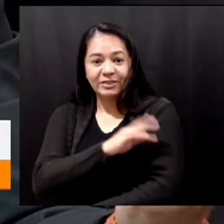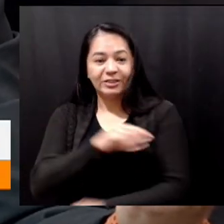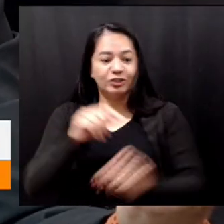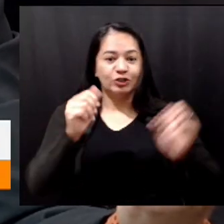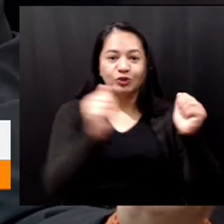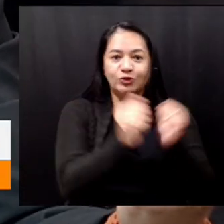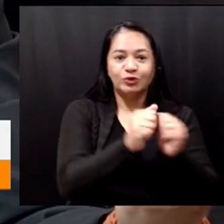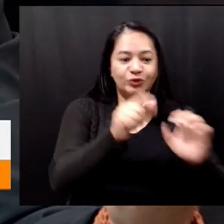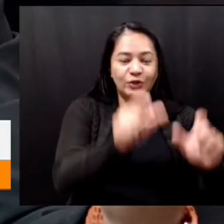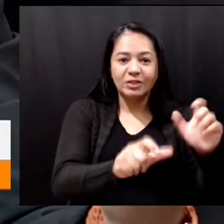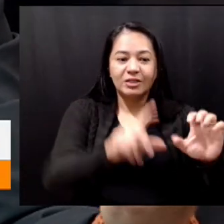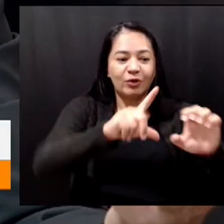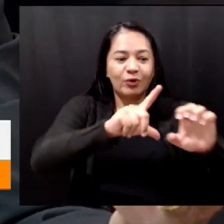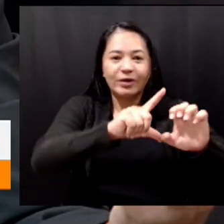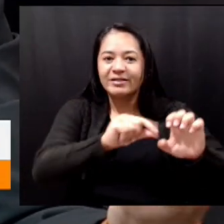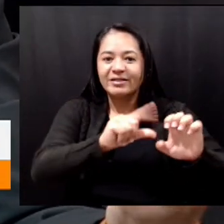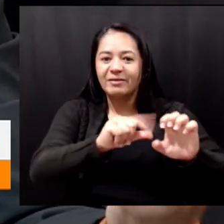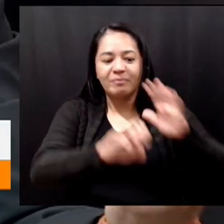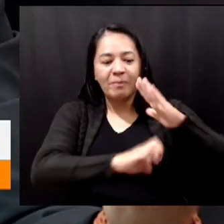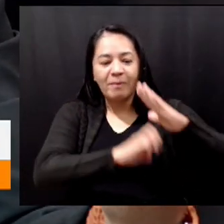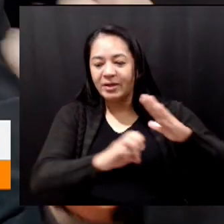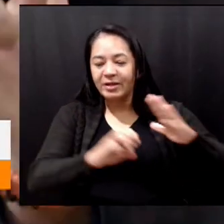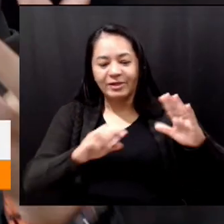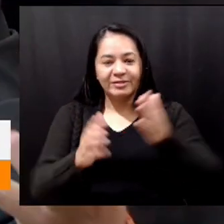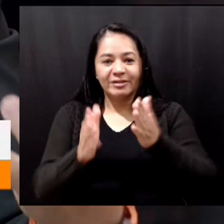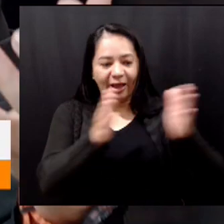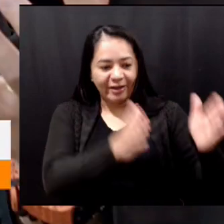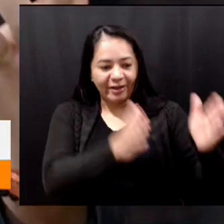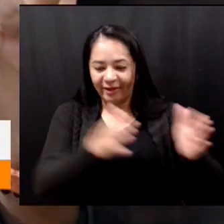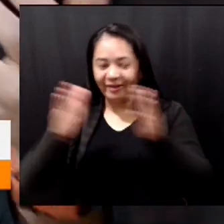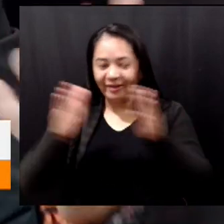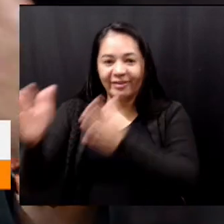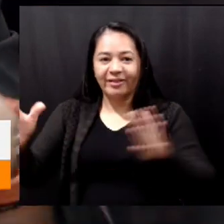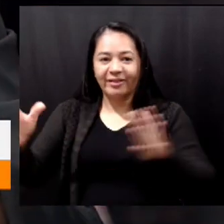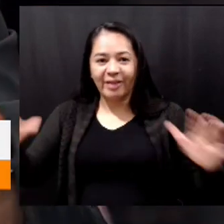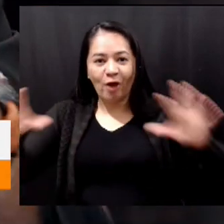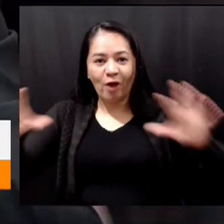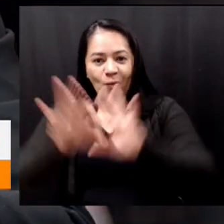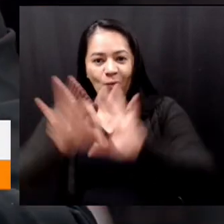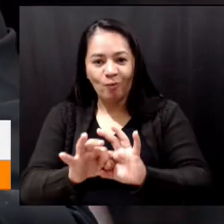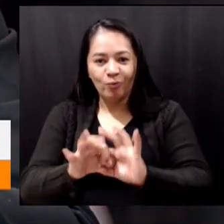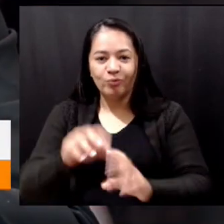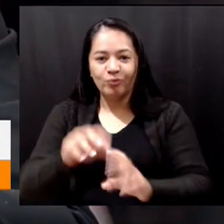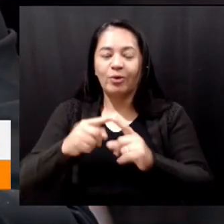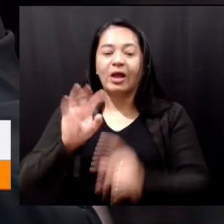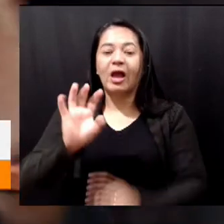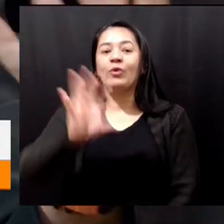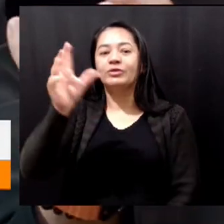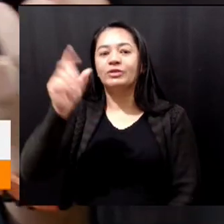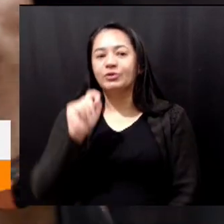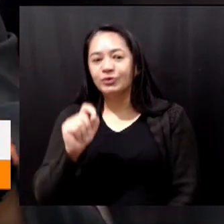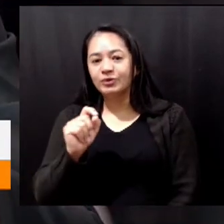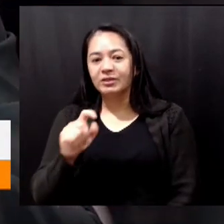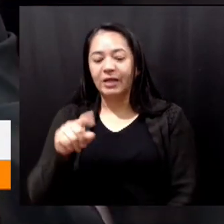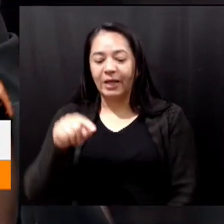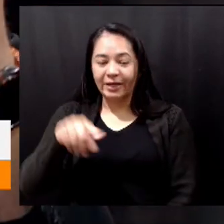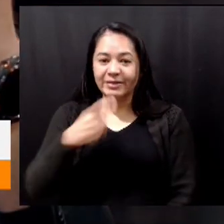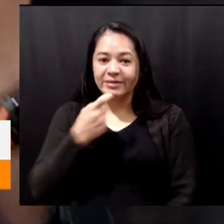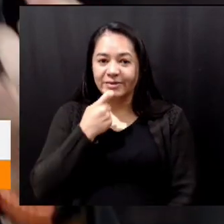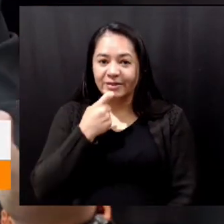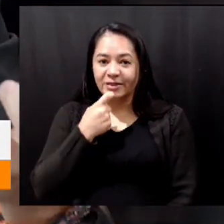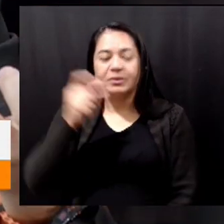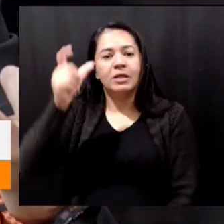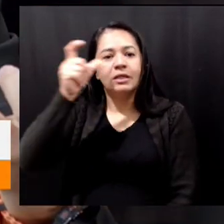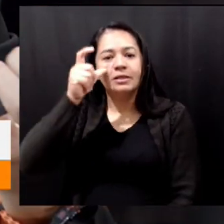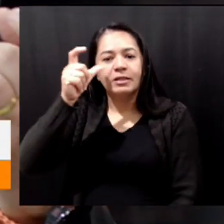do outro lado. Uau. Porque o que acontece? A gente fica aqui em Campinas, isso que é uma coisa muito interessante, a gente fica